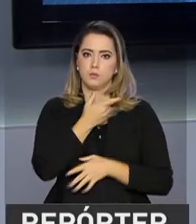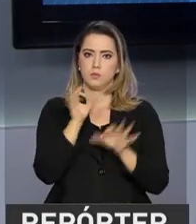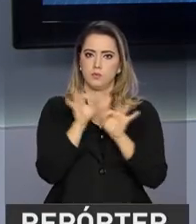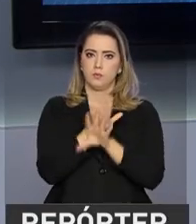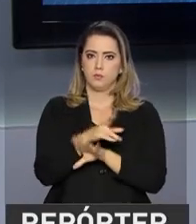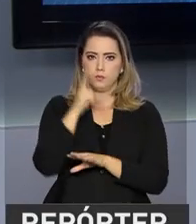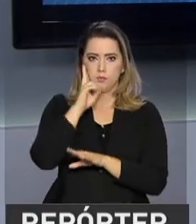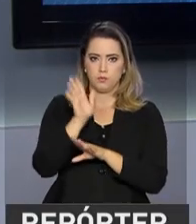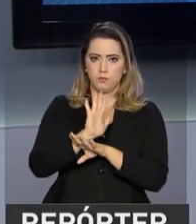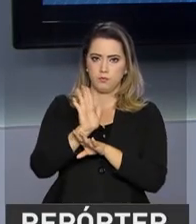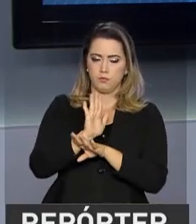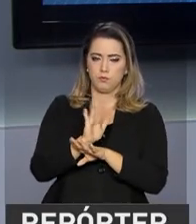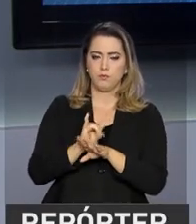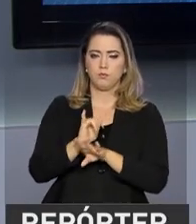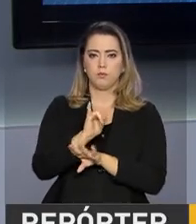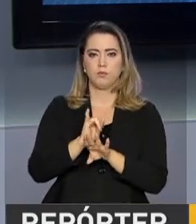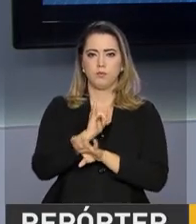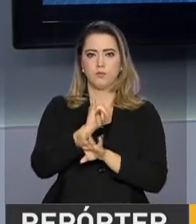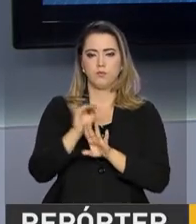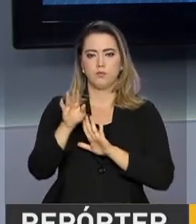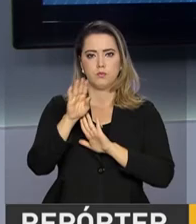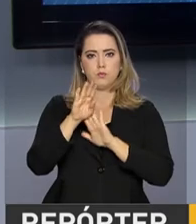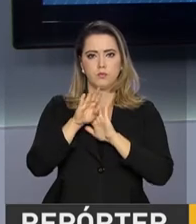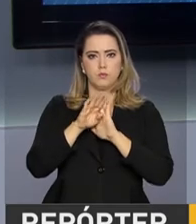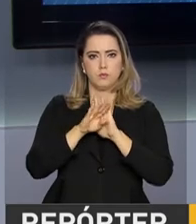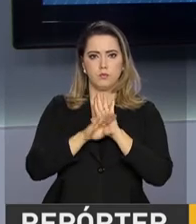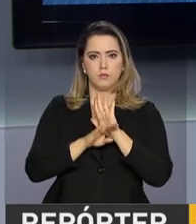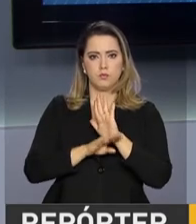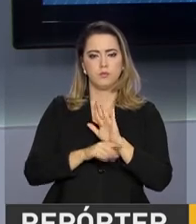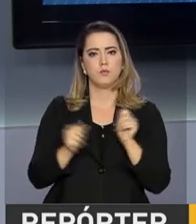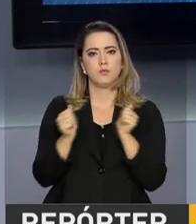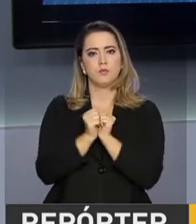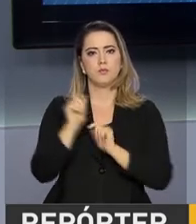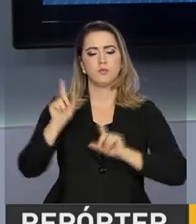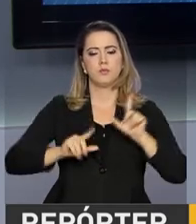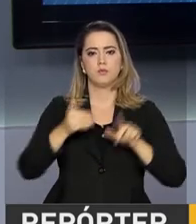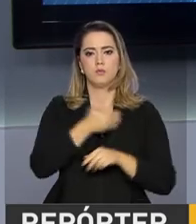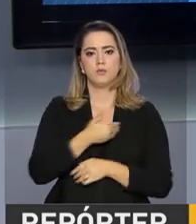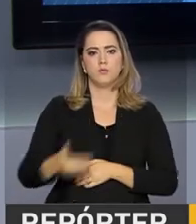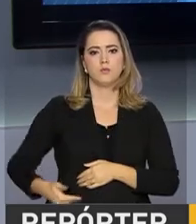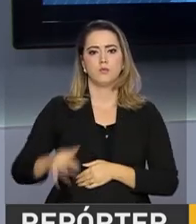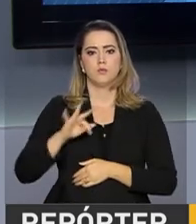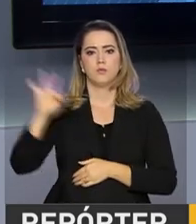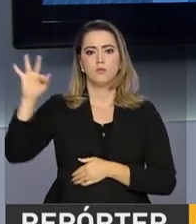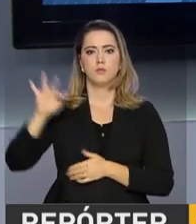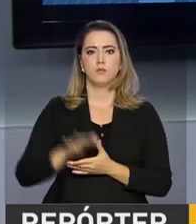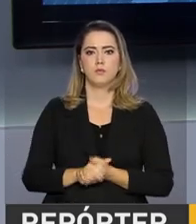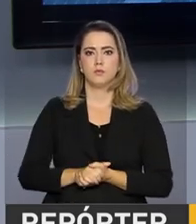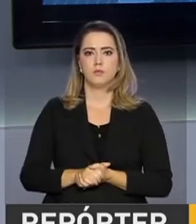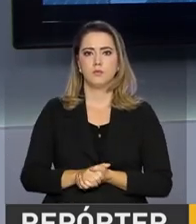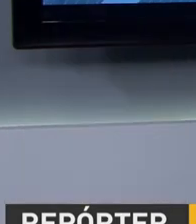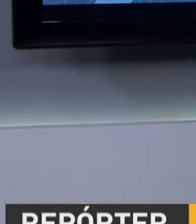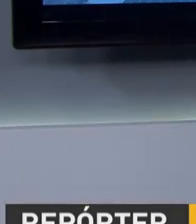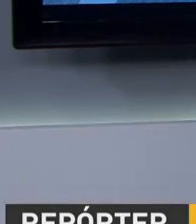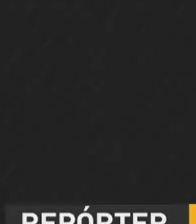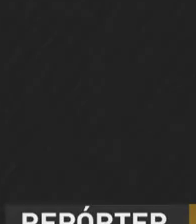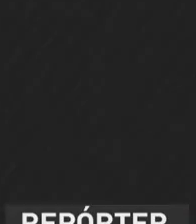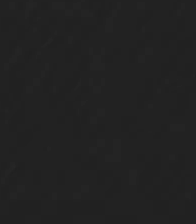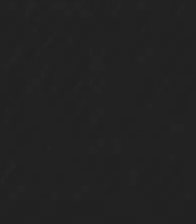por aqui você pode rever as reportagens no youtube continue com a gente aqui na nbr a tv do governo federal